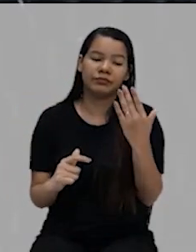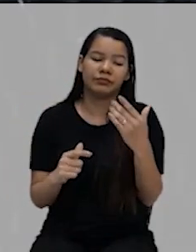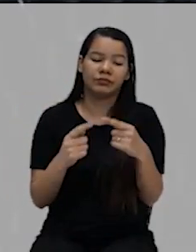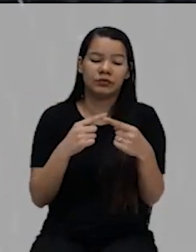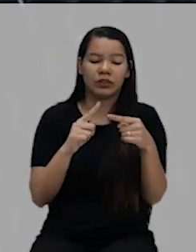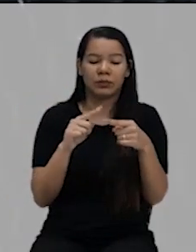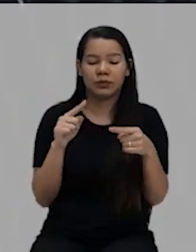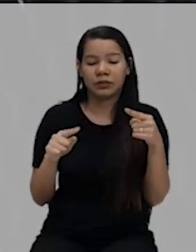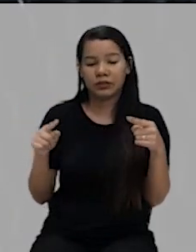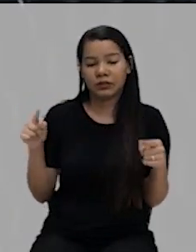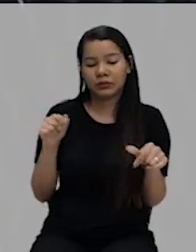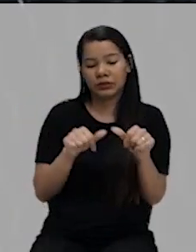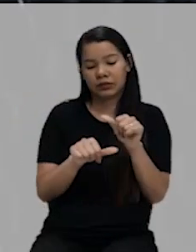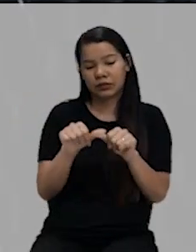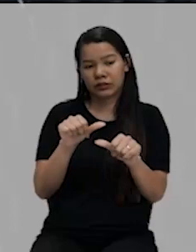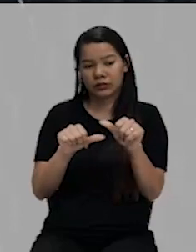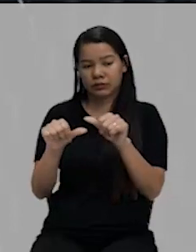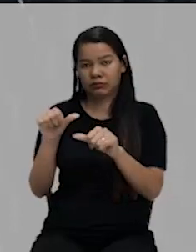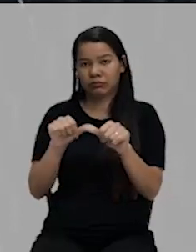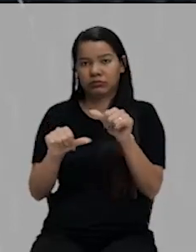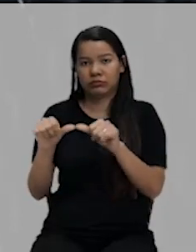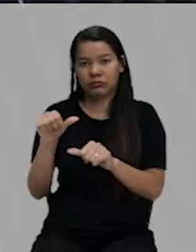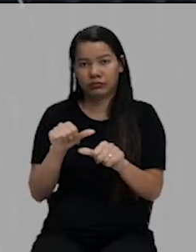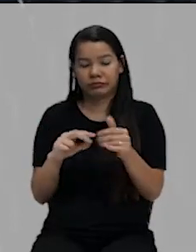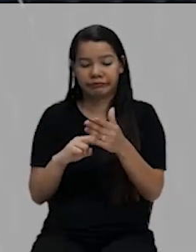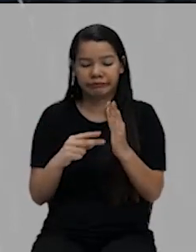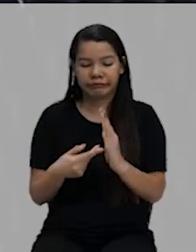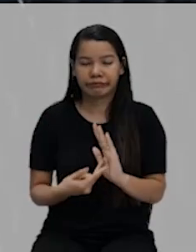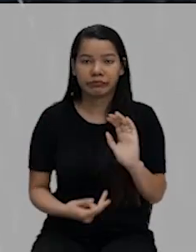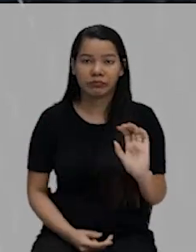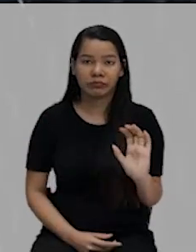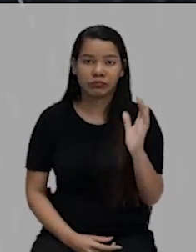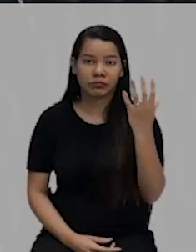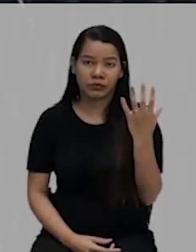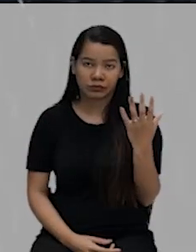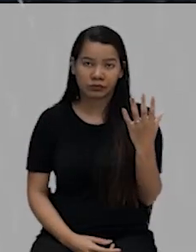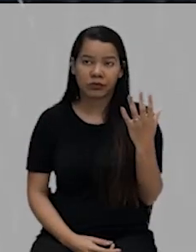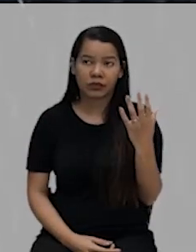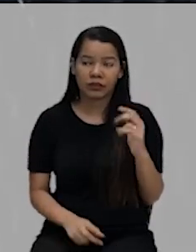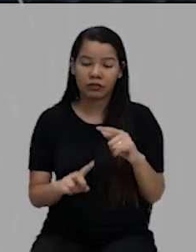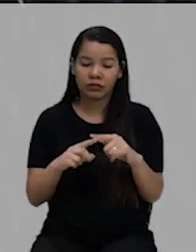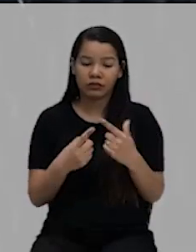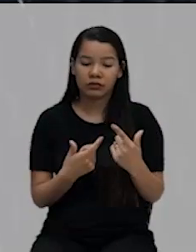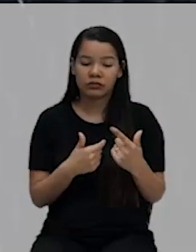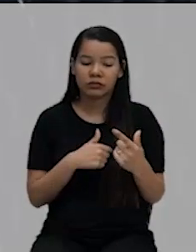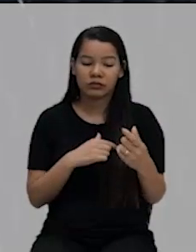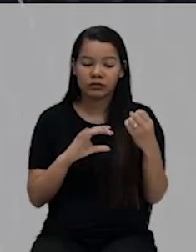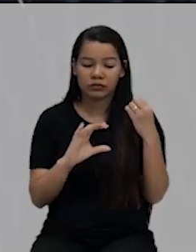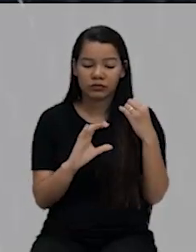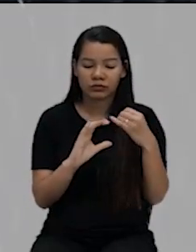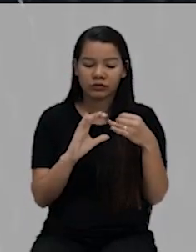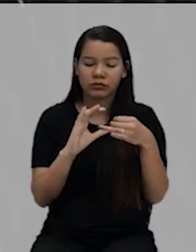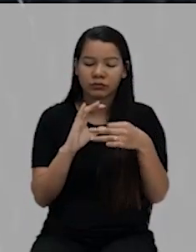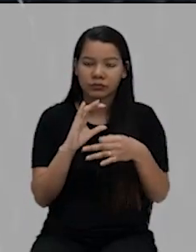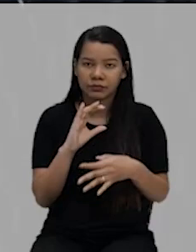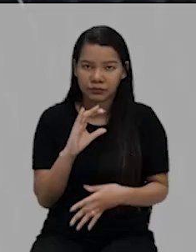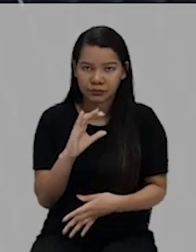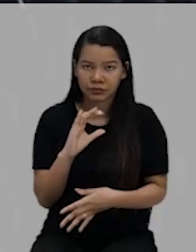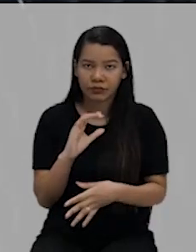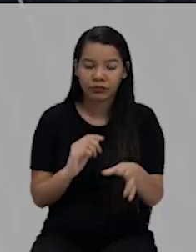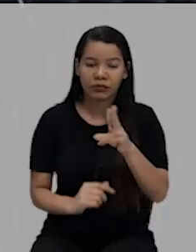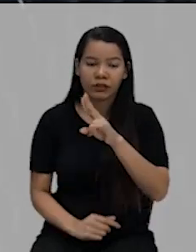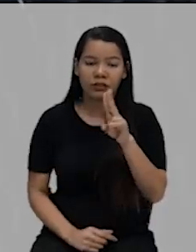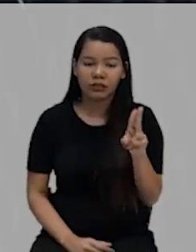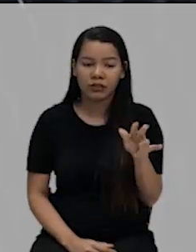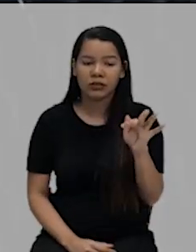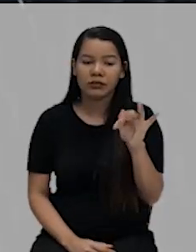transformação. Então, sofreu um fenômeno. Só que esse fenômeno eu vou classificar a turma como um fenômeno